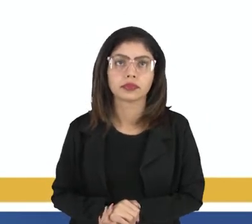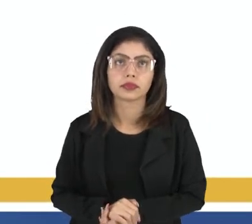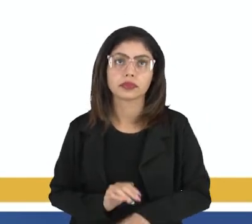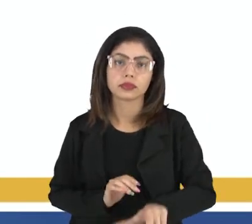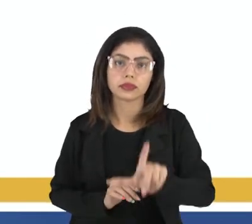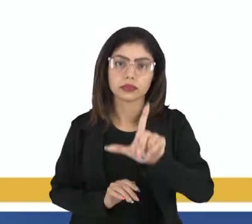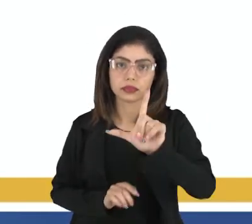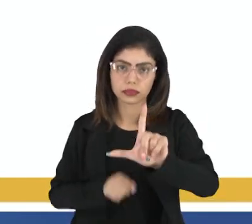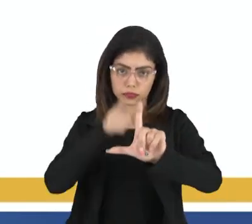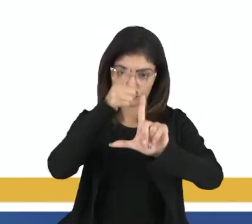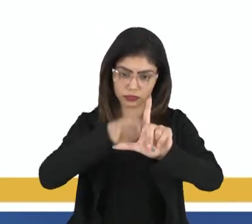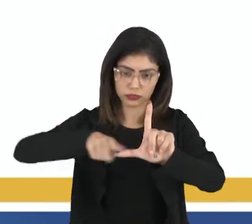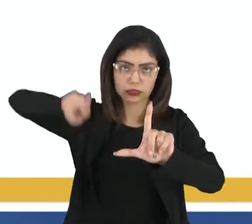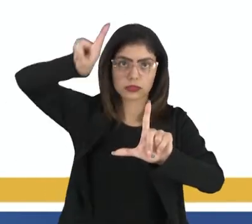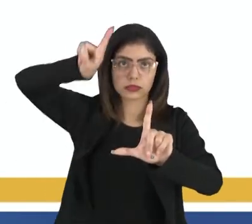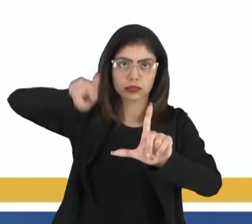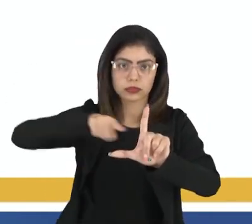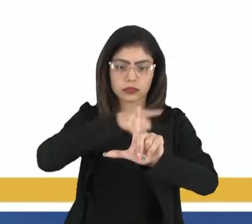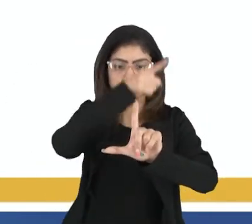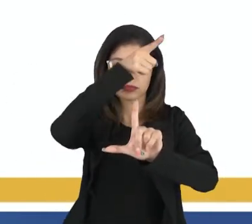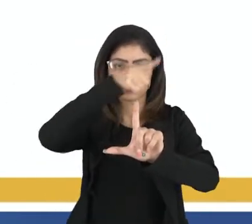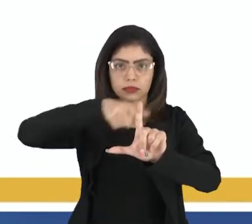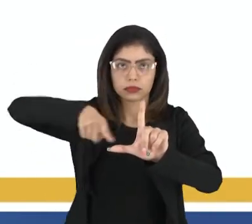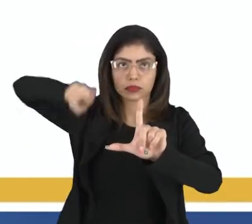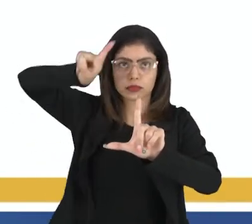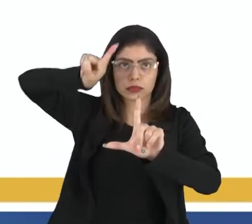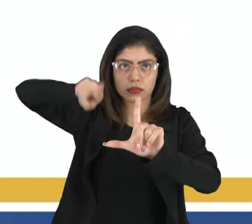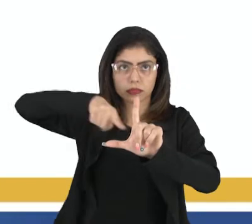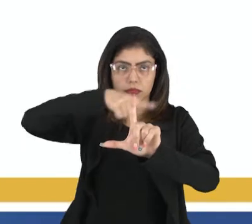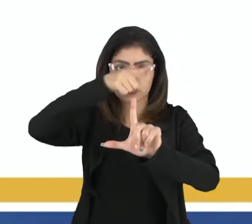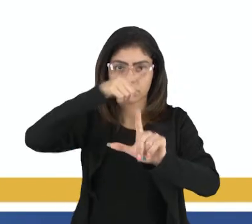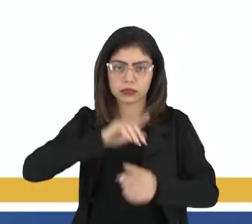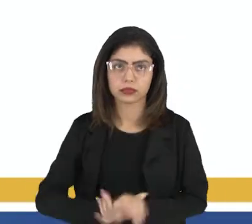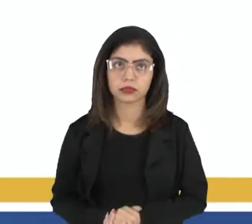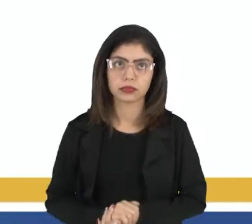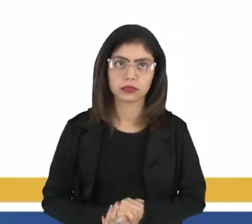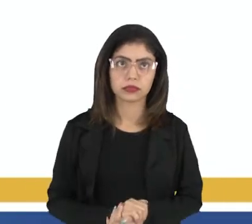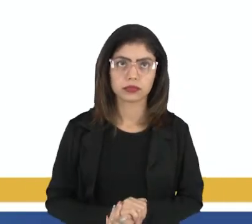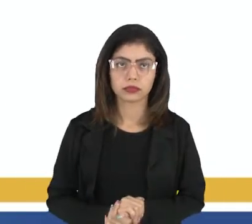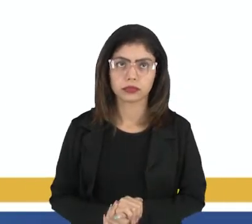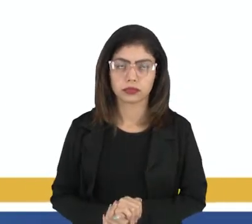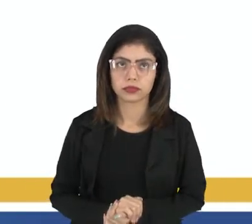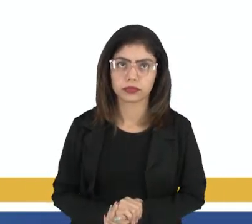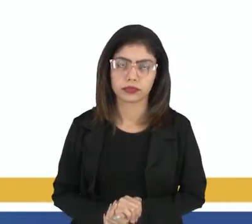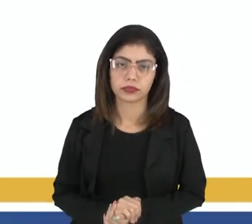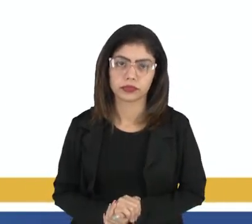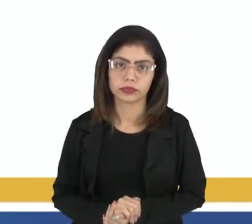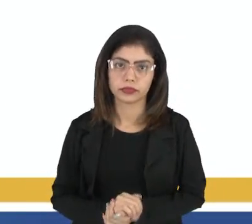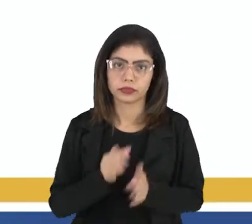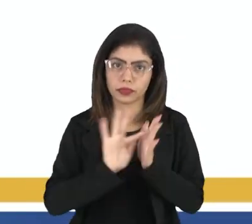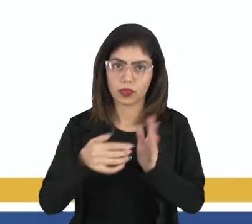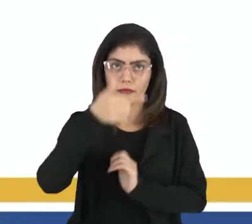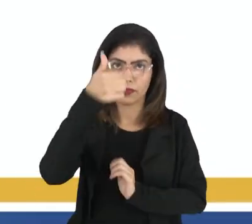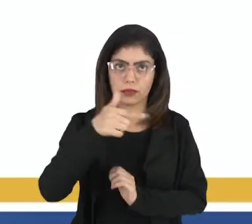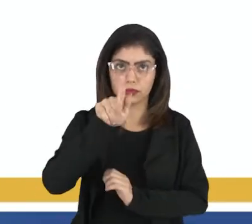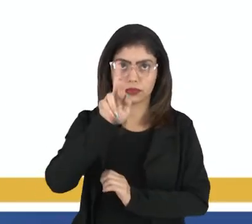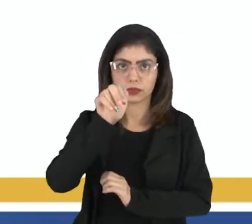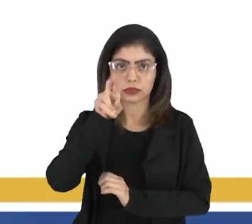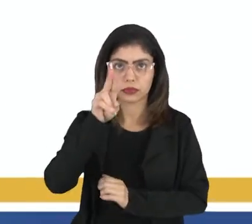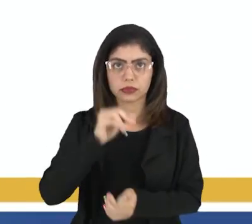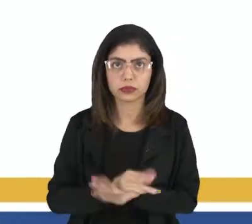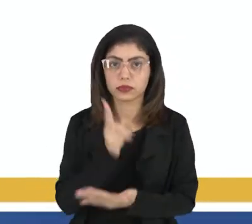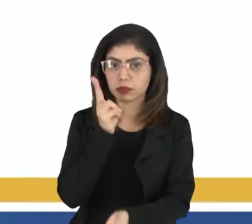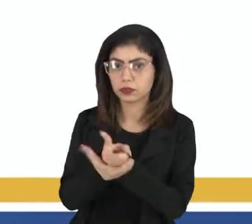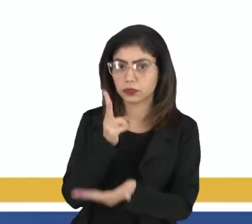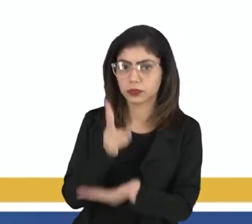Então, olha esse gráfico. Esse aí é um gráfico, tá, da função do